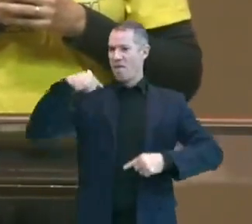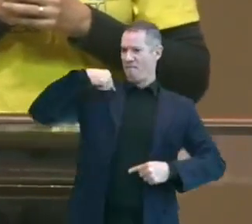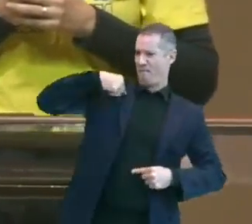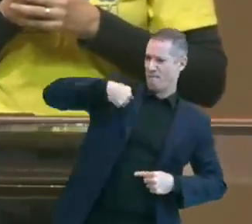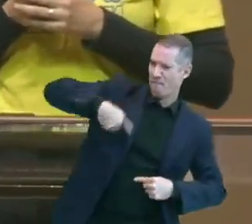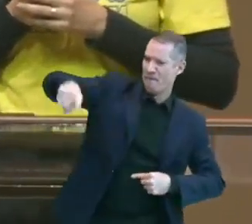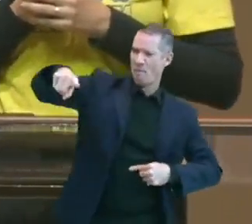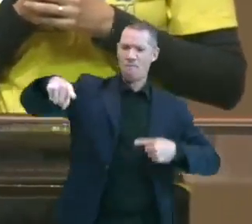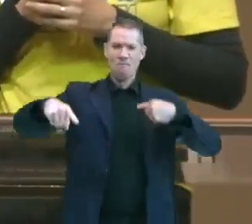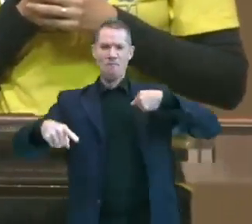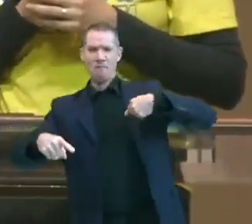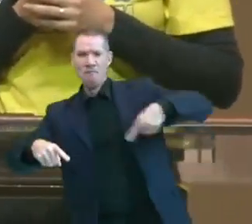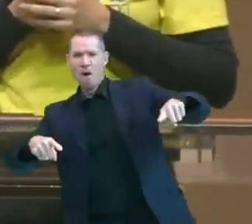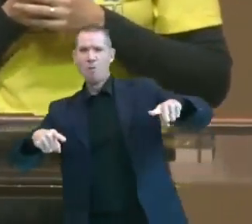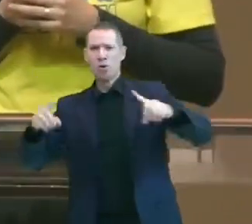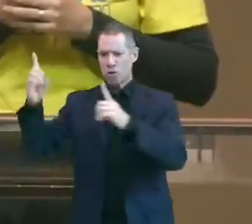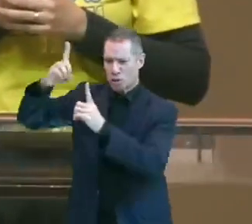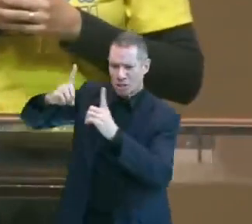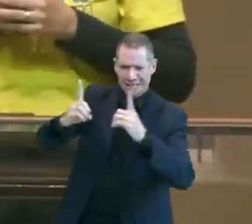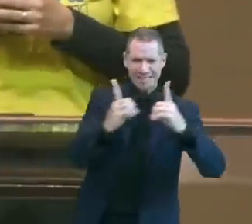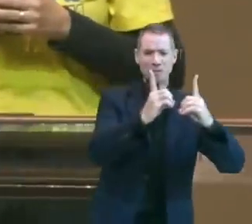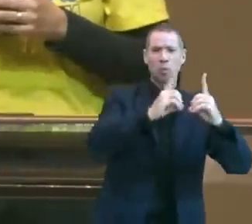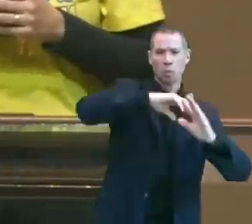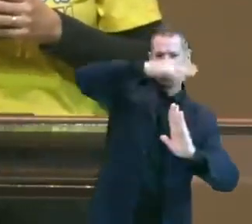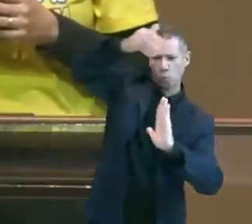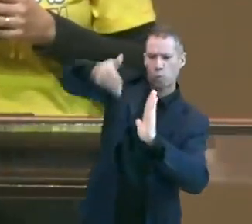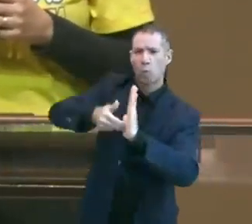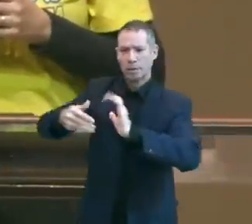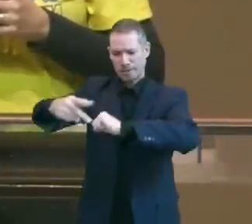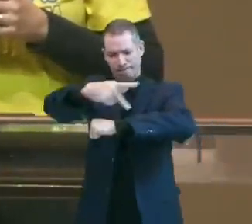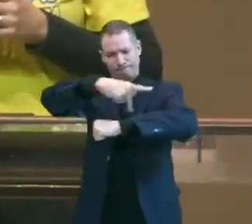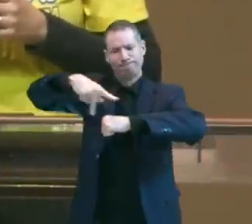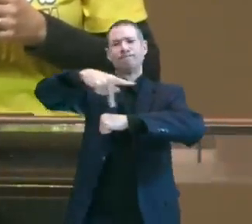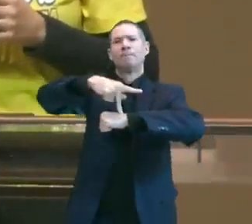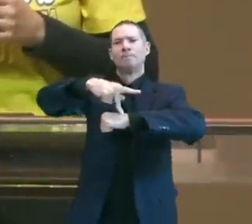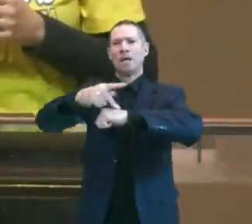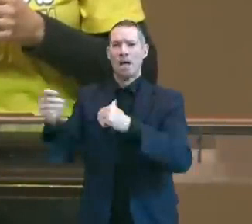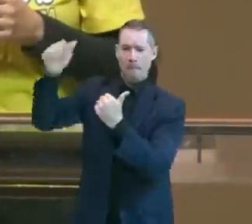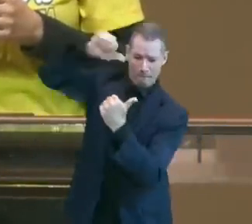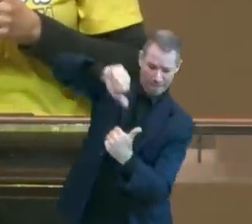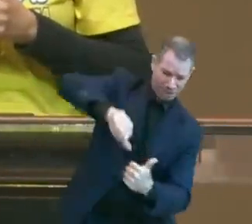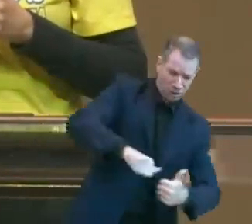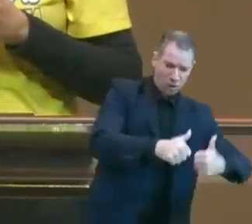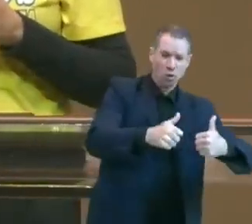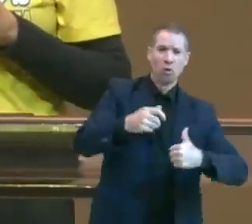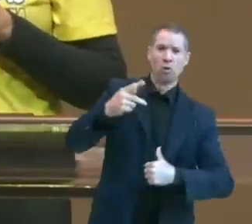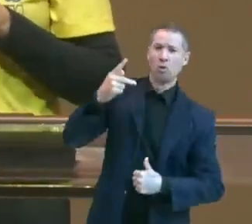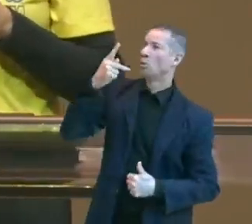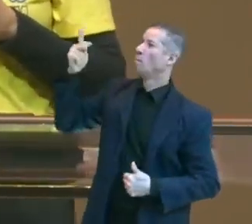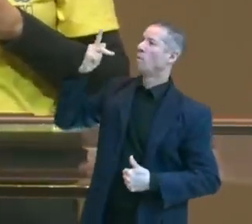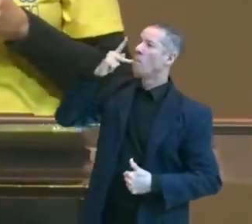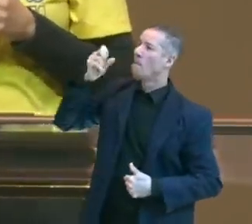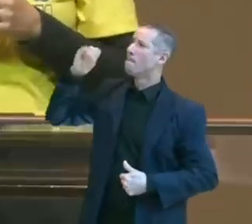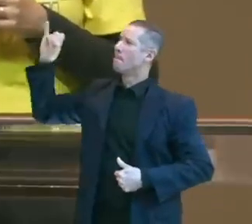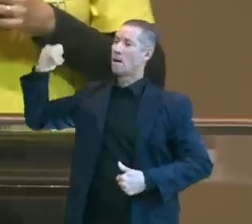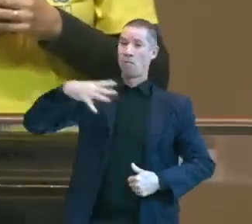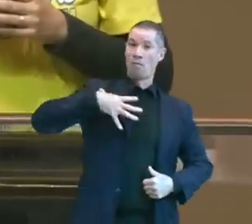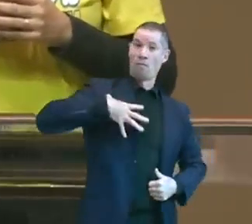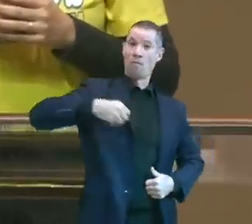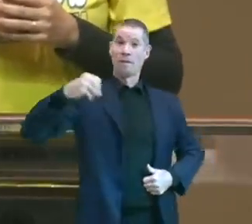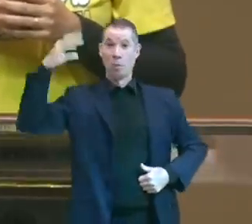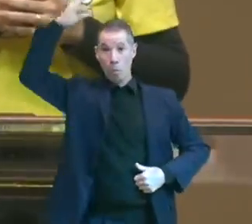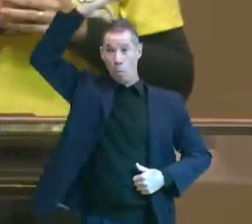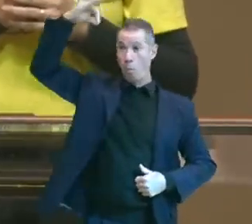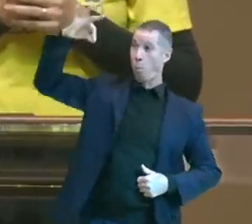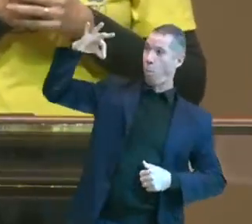vão e façam discípulos de todas as nações, batizando-os em nome do Pai, do Filho e